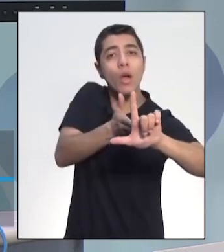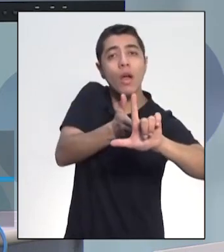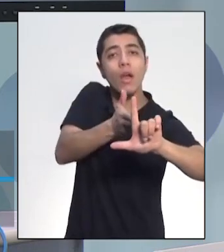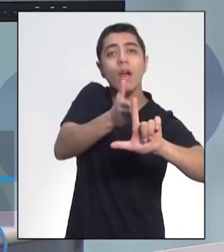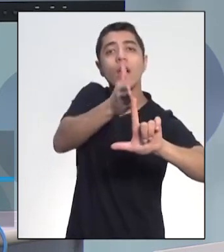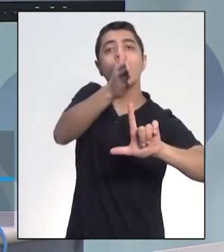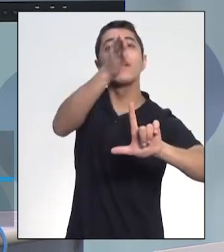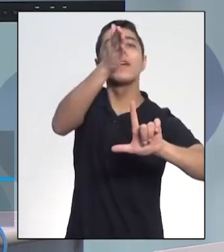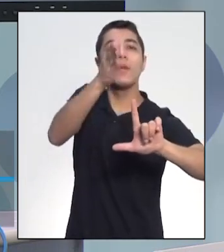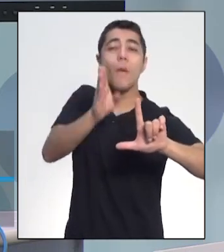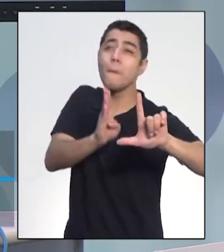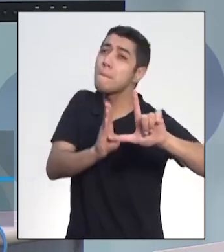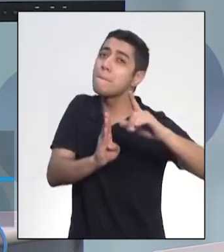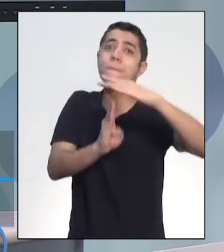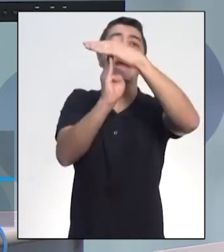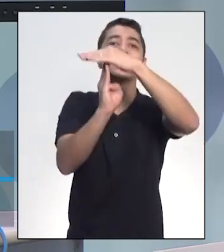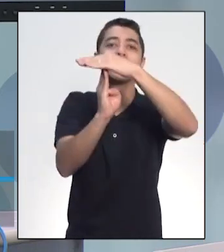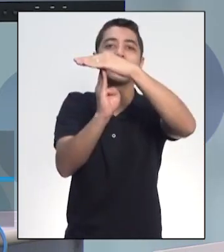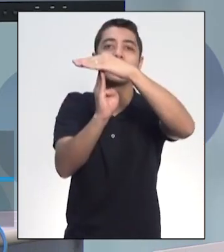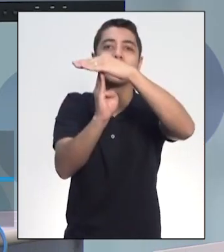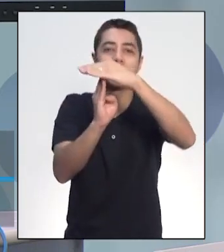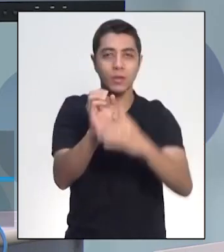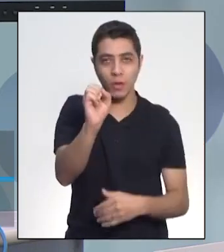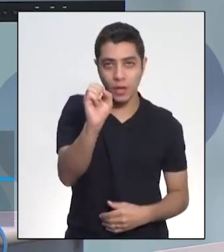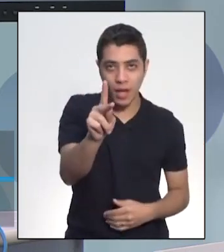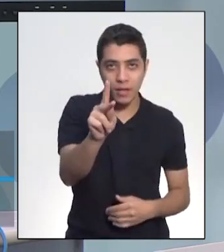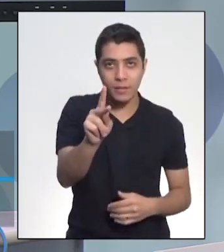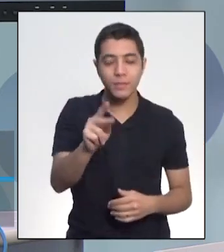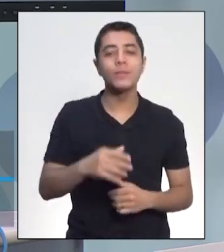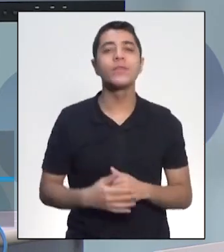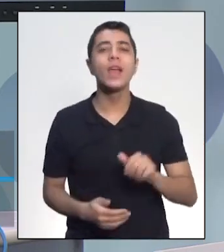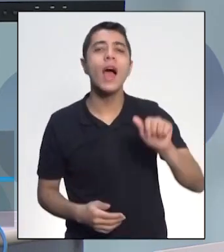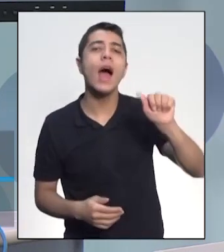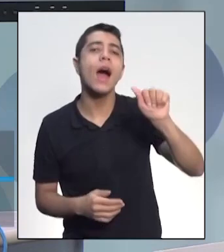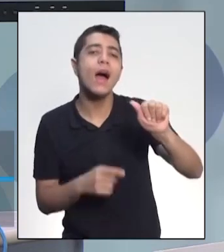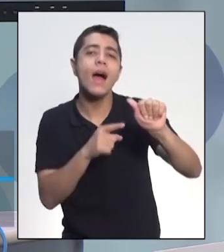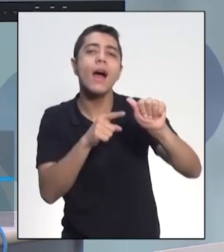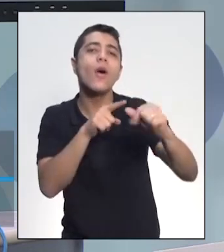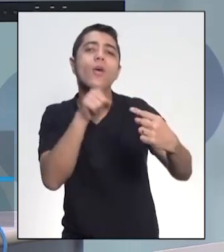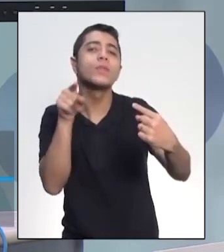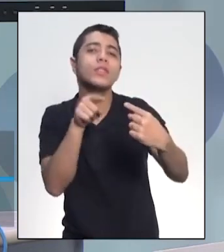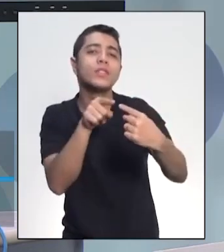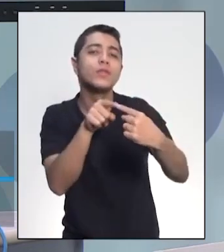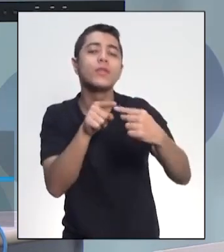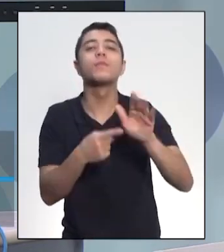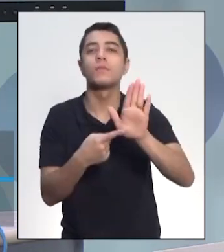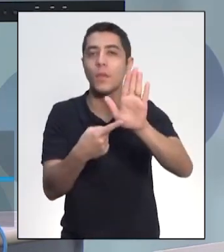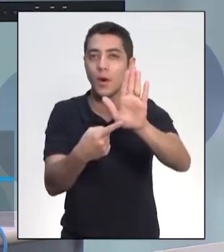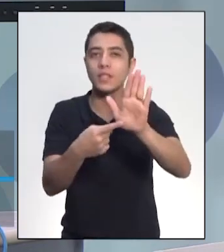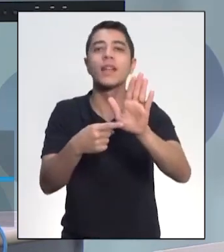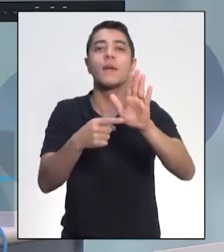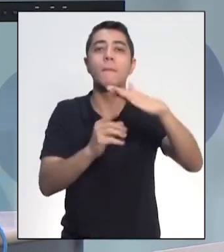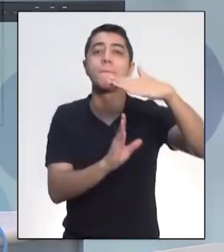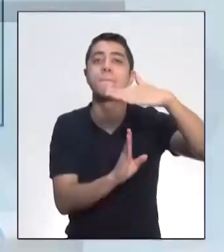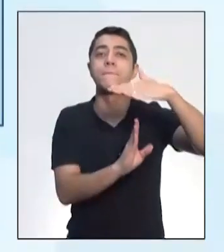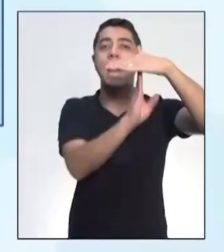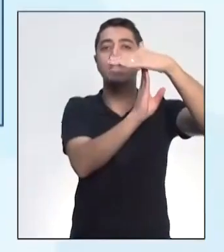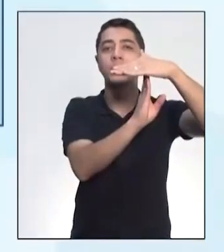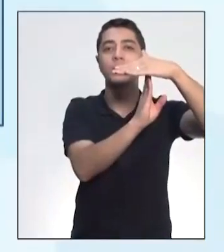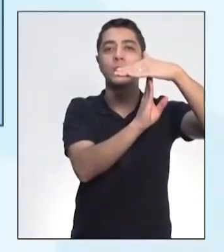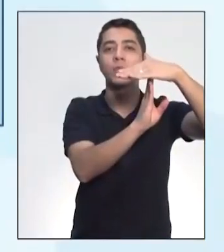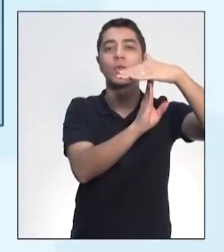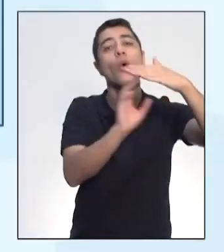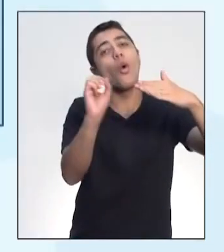Para indicar concavidade, ponto de máximo e ponto de mínimo, que é o vértice. Tá, e o coeficiente C? Volta lá no slide para mim.